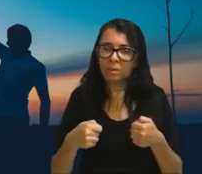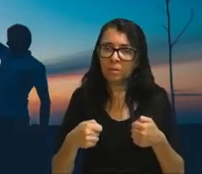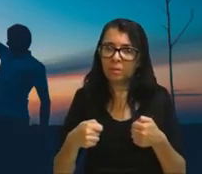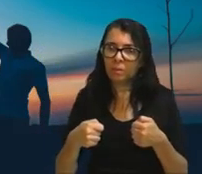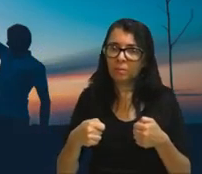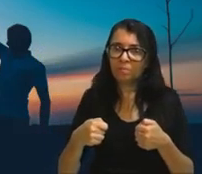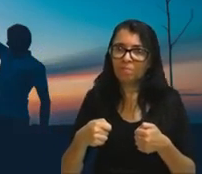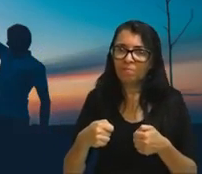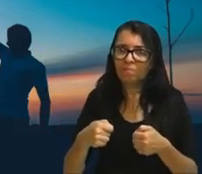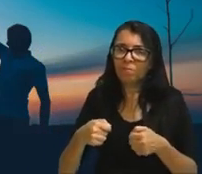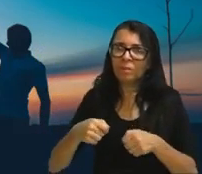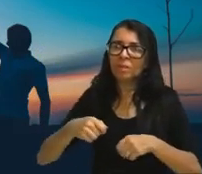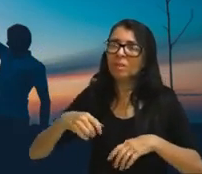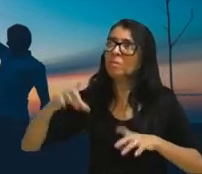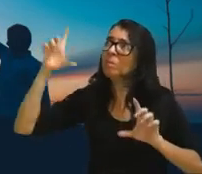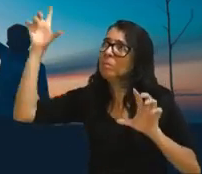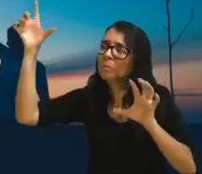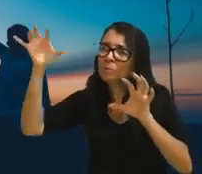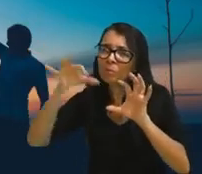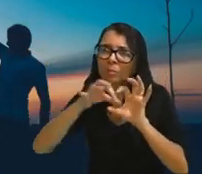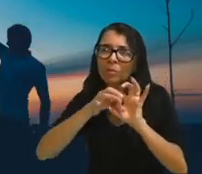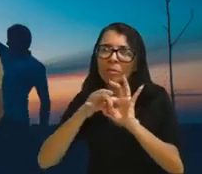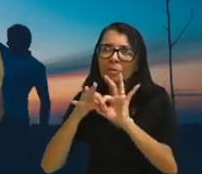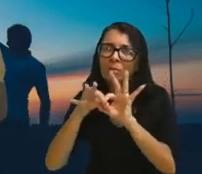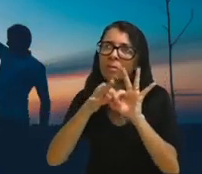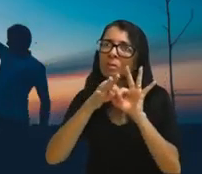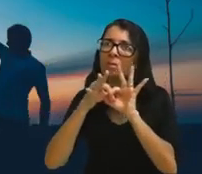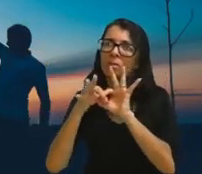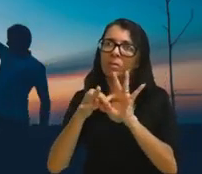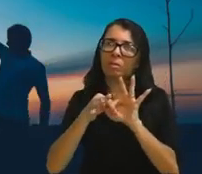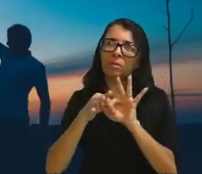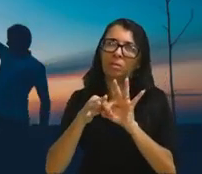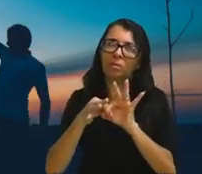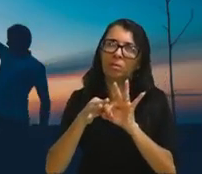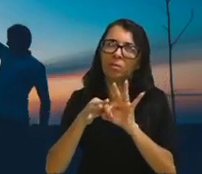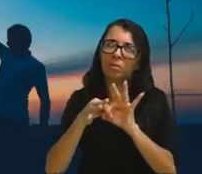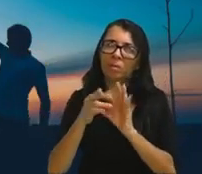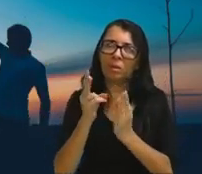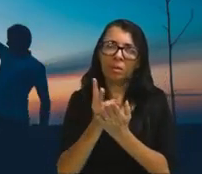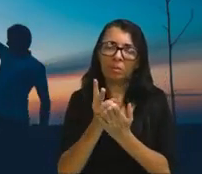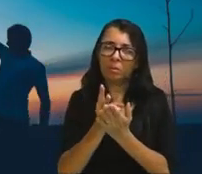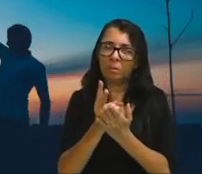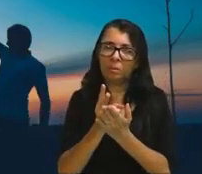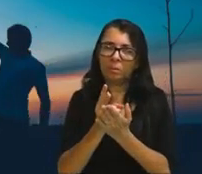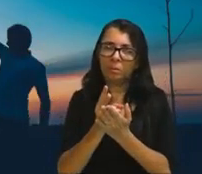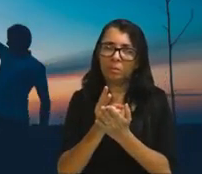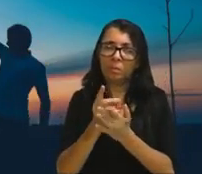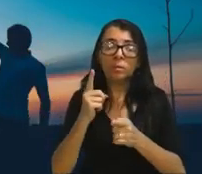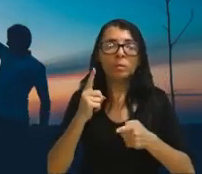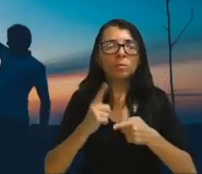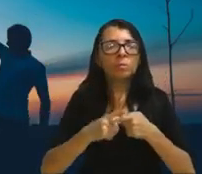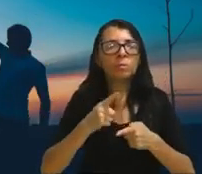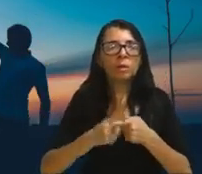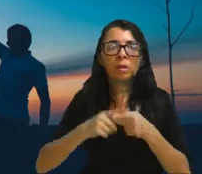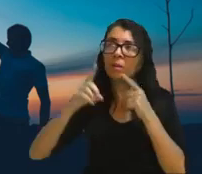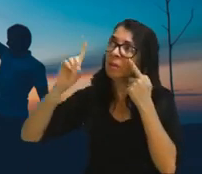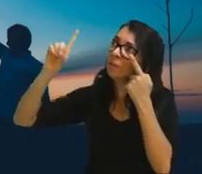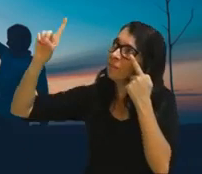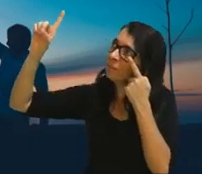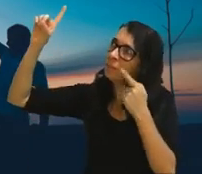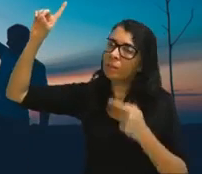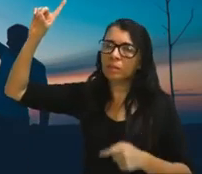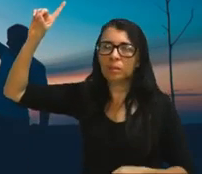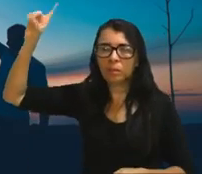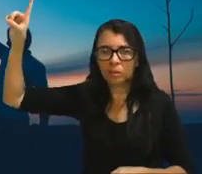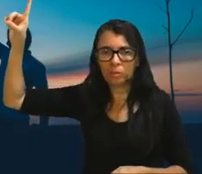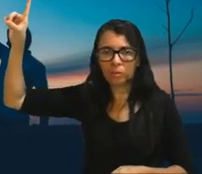isso, isso e isso daqui, porque senão não vai caber o que está querendo que eu faça aqui dentro. Da mesma forma, Deus, tira aquilo que